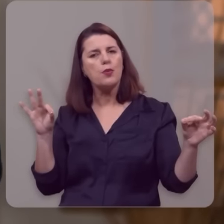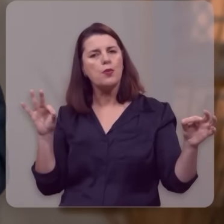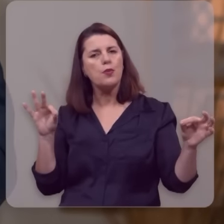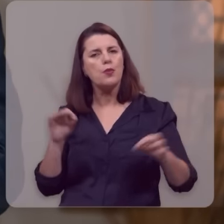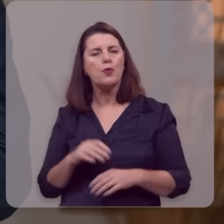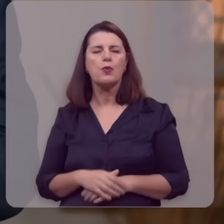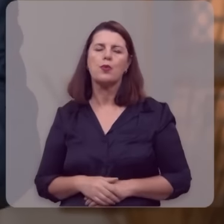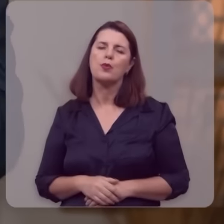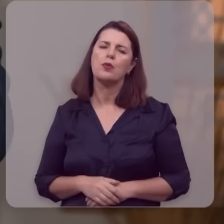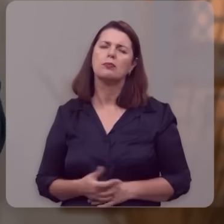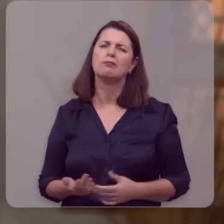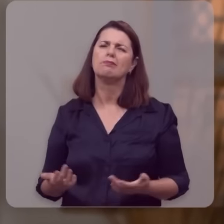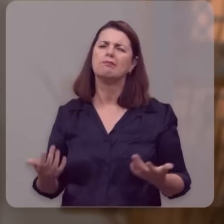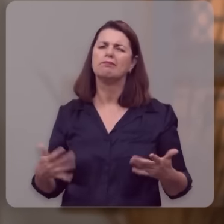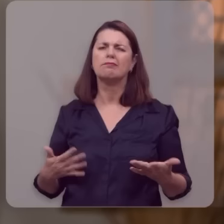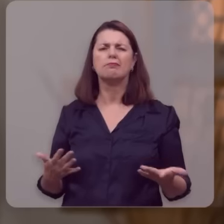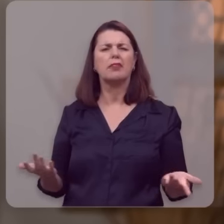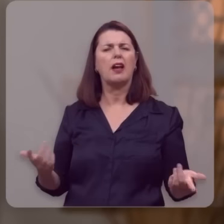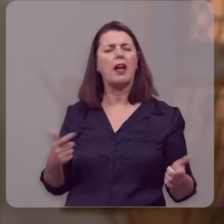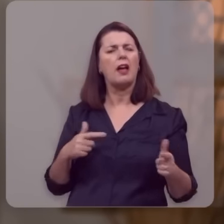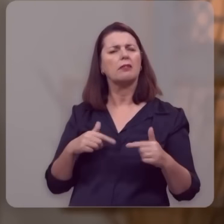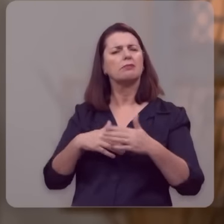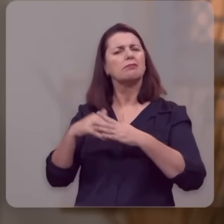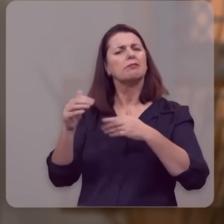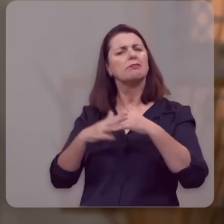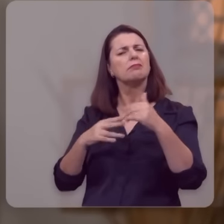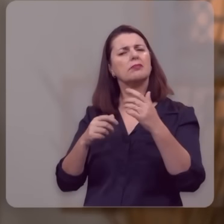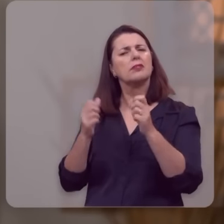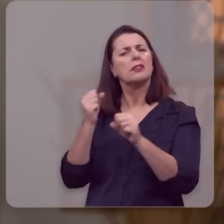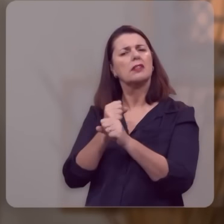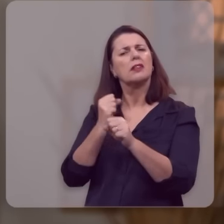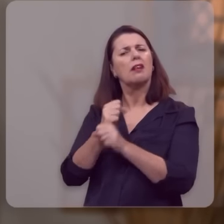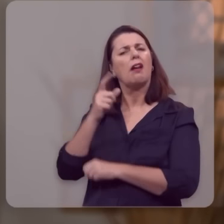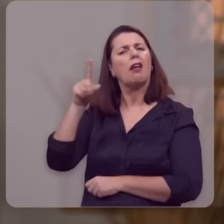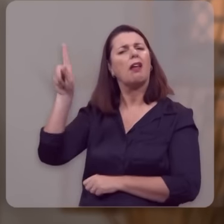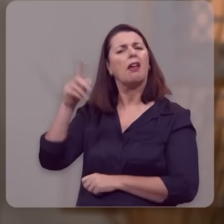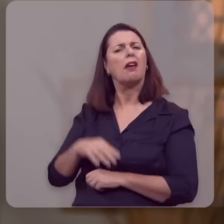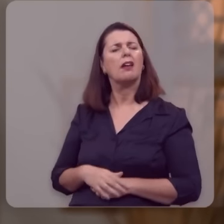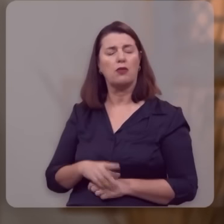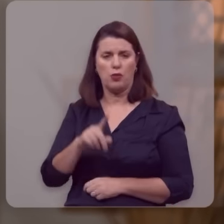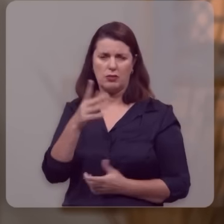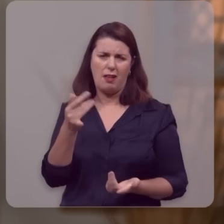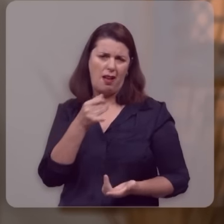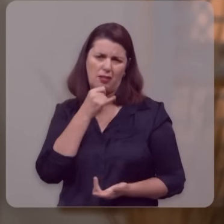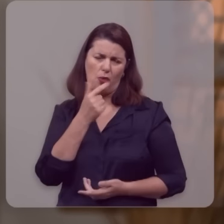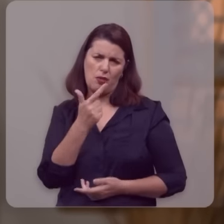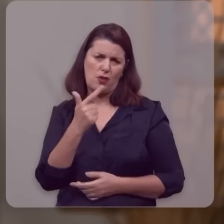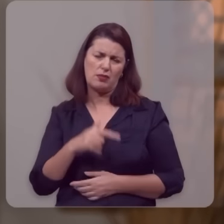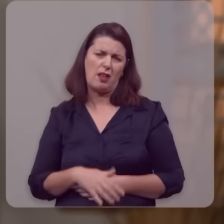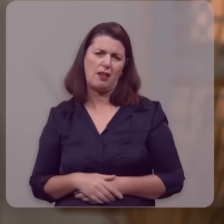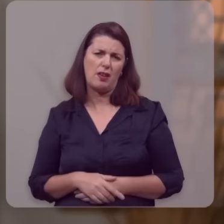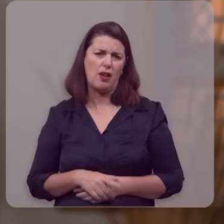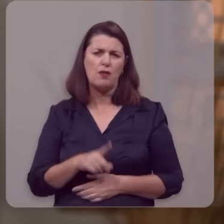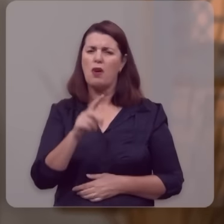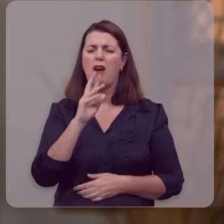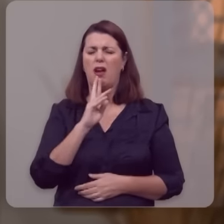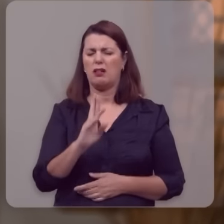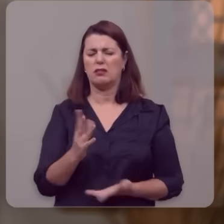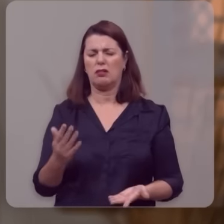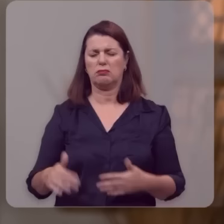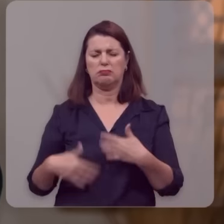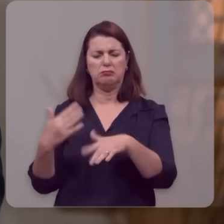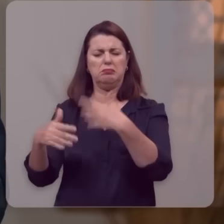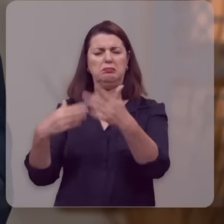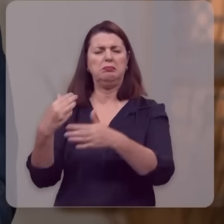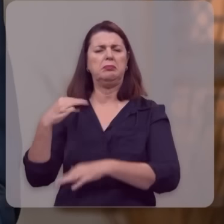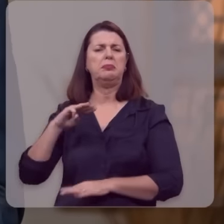quilômetros isso tudo é obra do Criador você não é produto do acaso você não é resultado de uma evolução